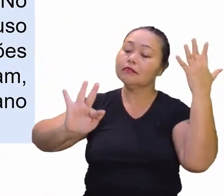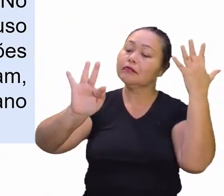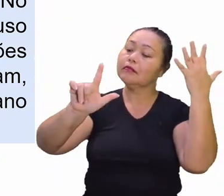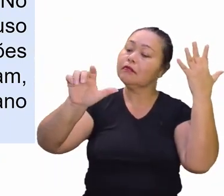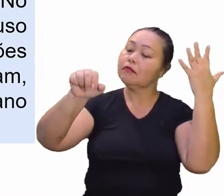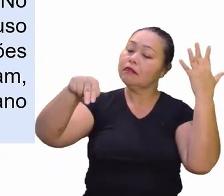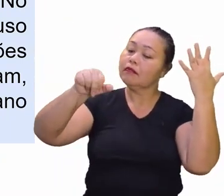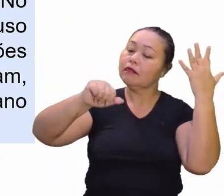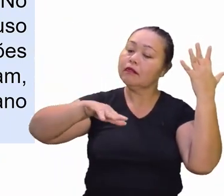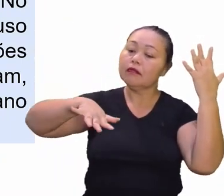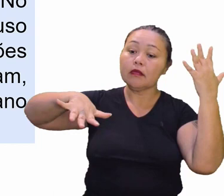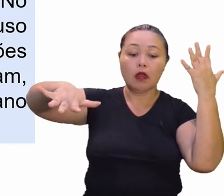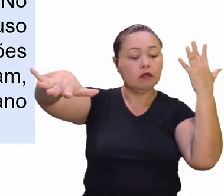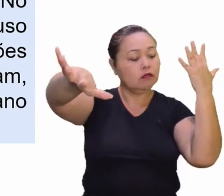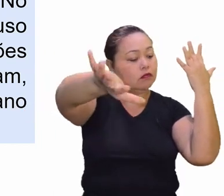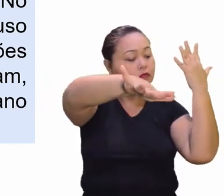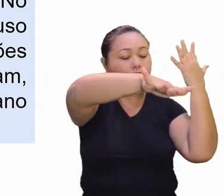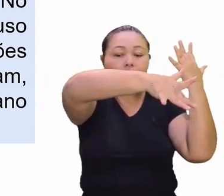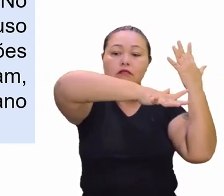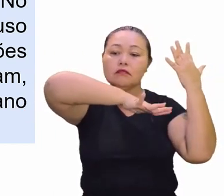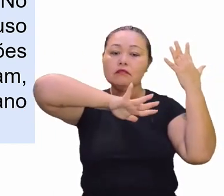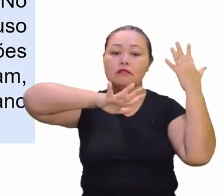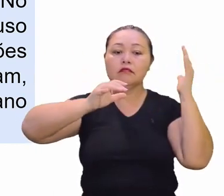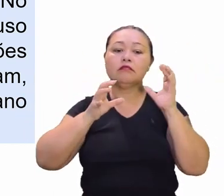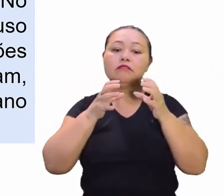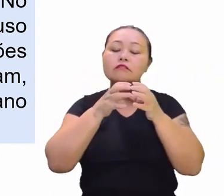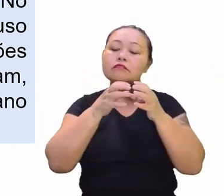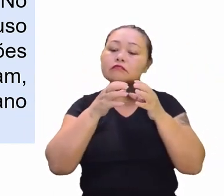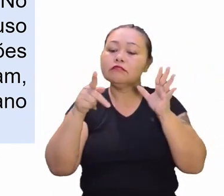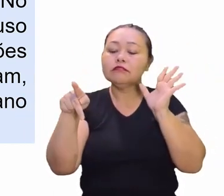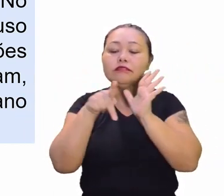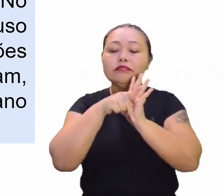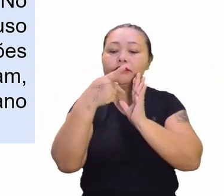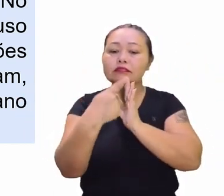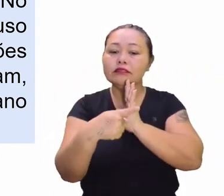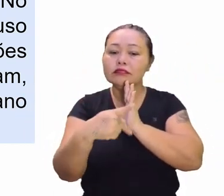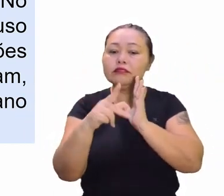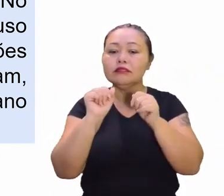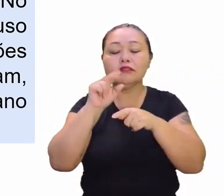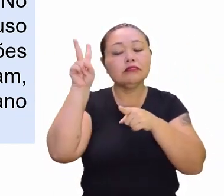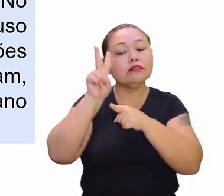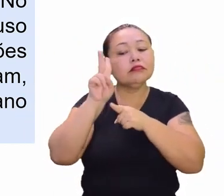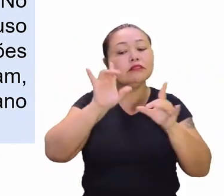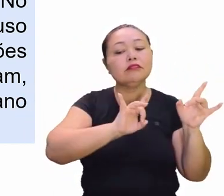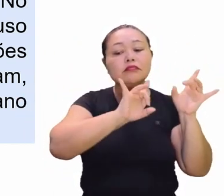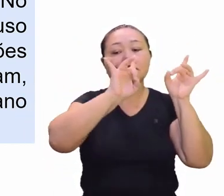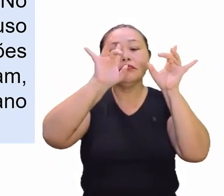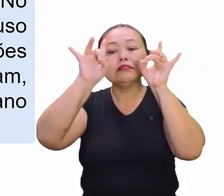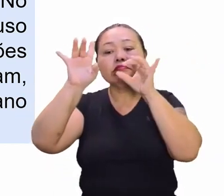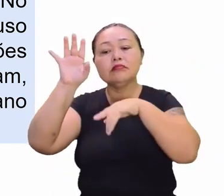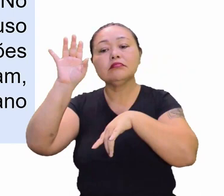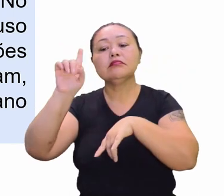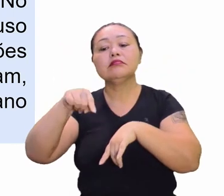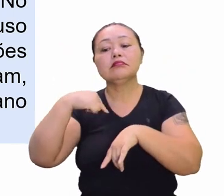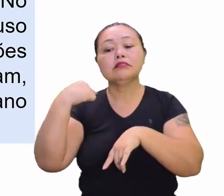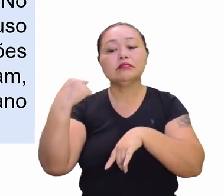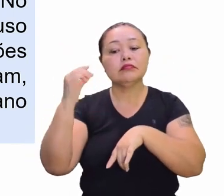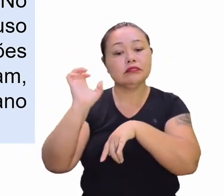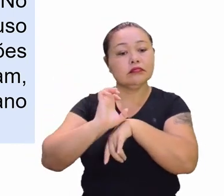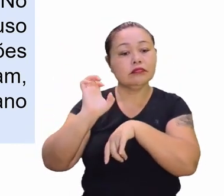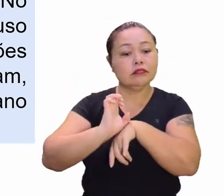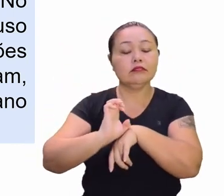uma área com cobertura florestal de espécies nativas, com proteção especial